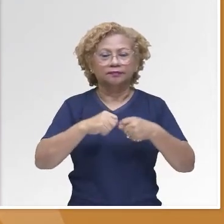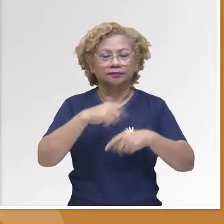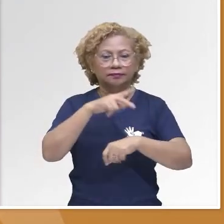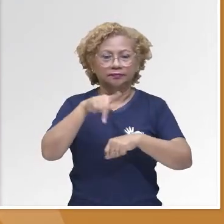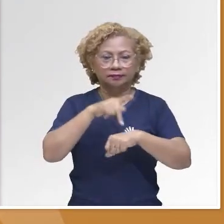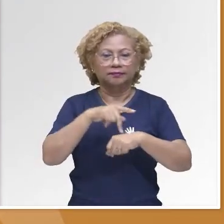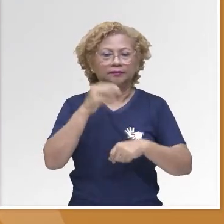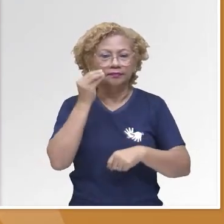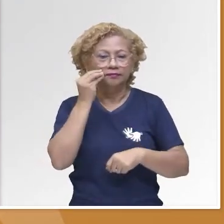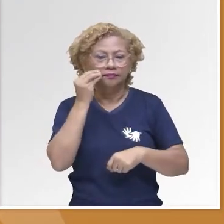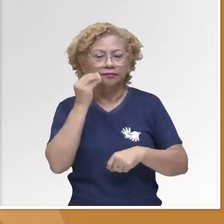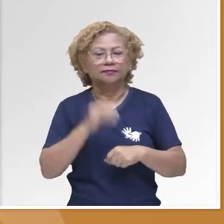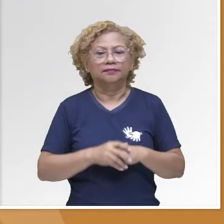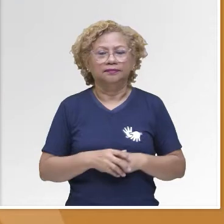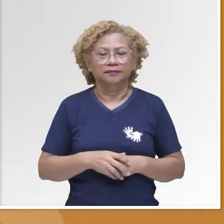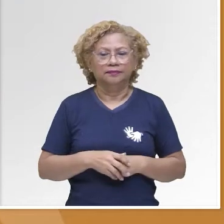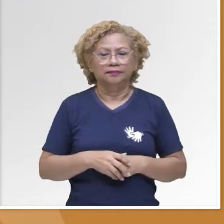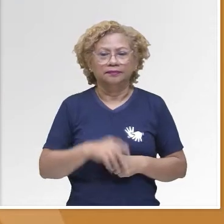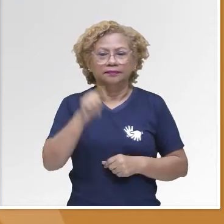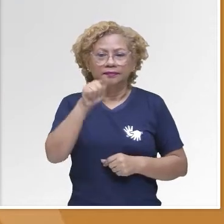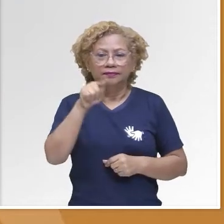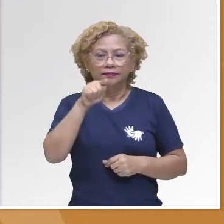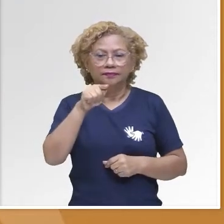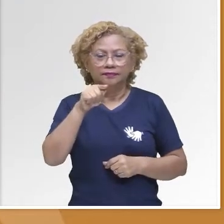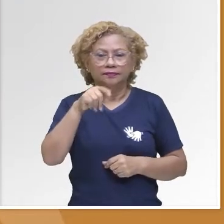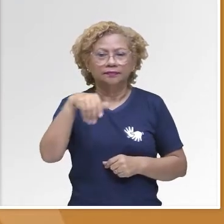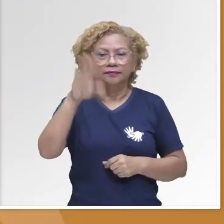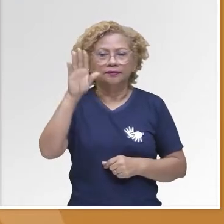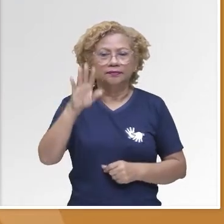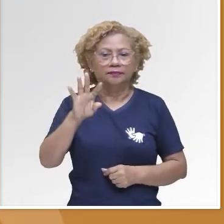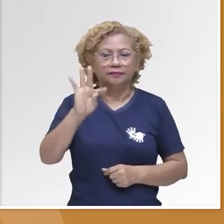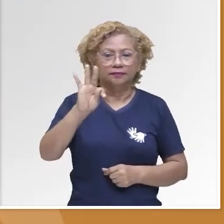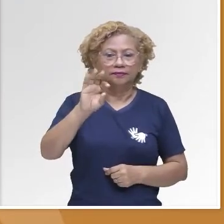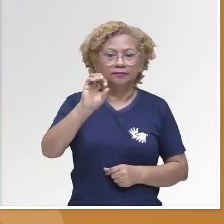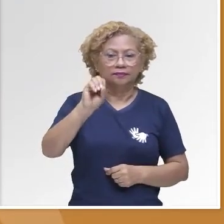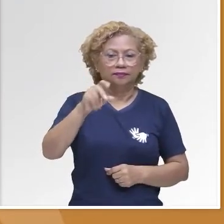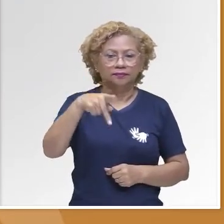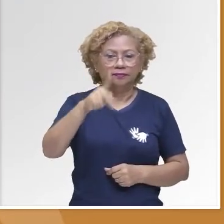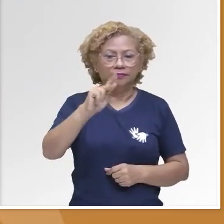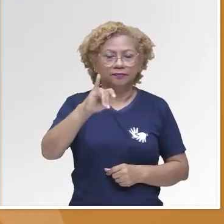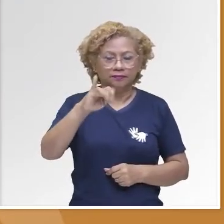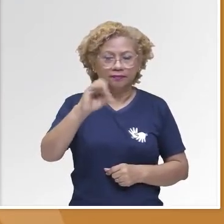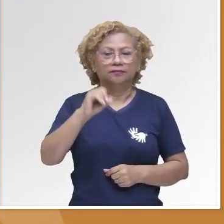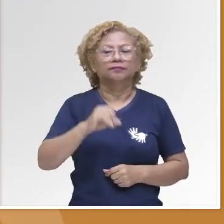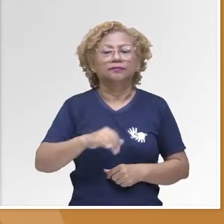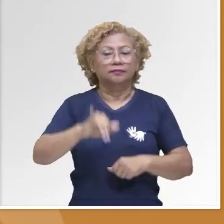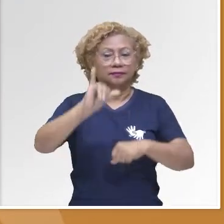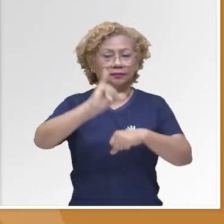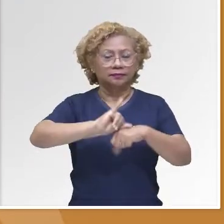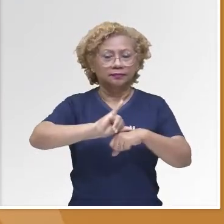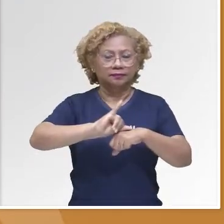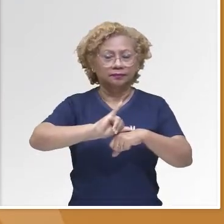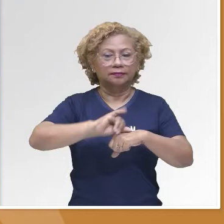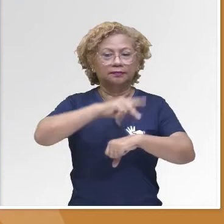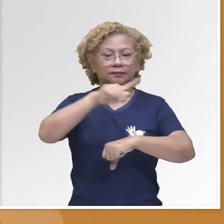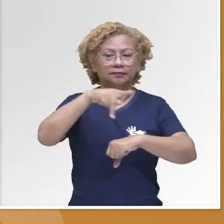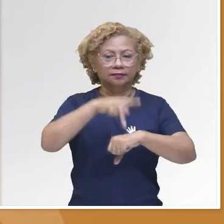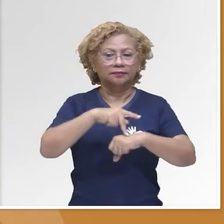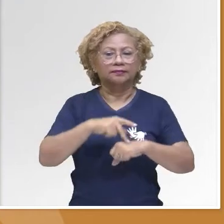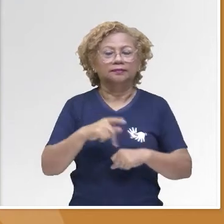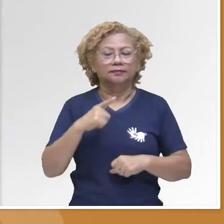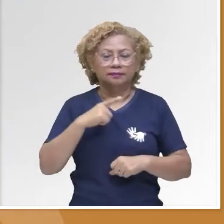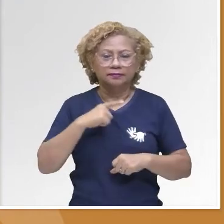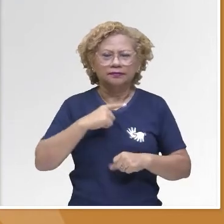verificam, né, a bolinha maior, que é Tóquio, justamente a capital do país, tá? E a gente tem ali várias